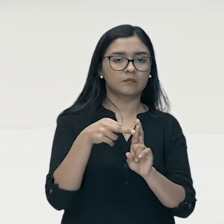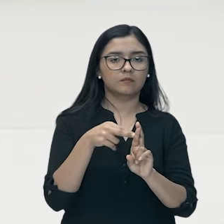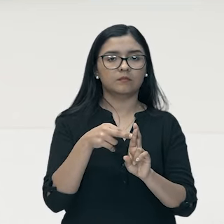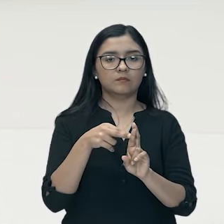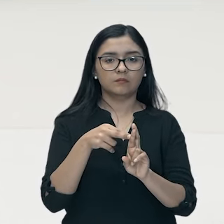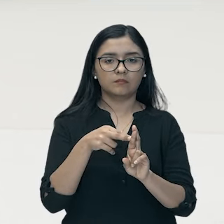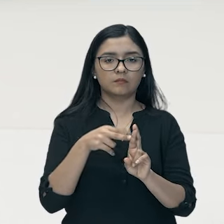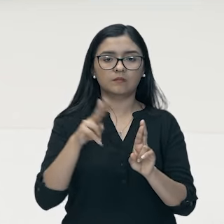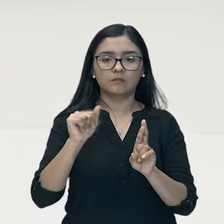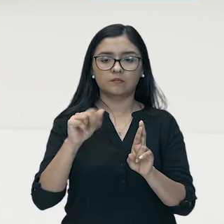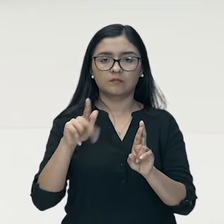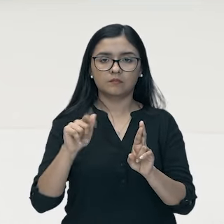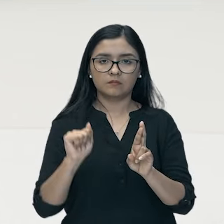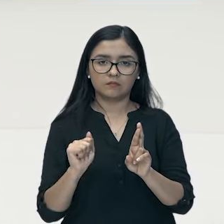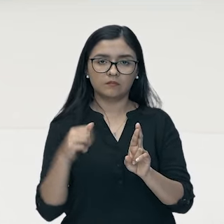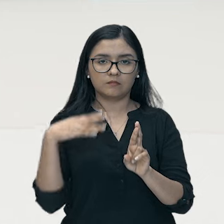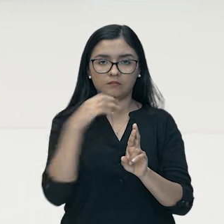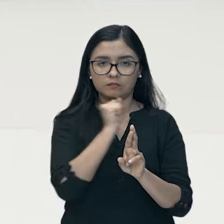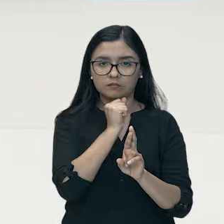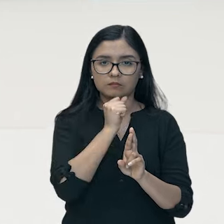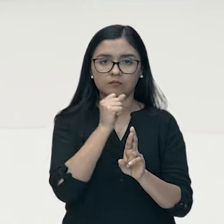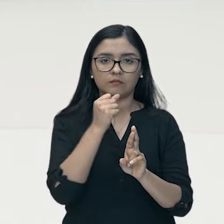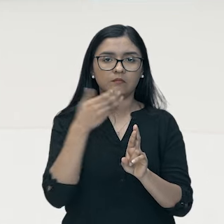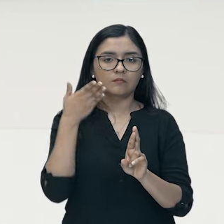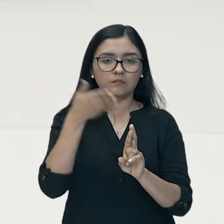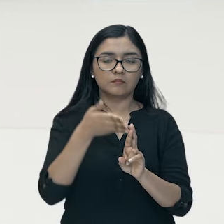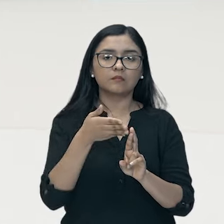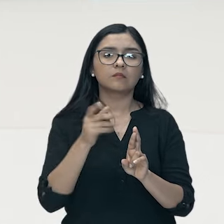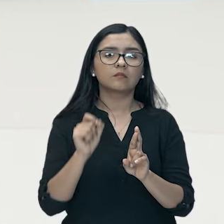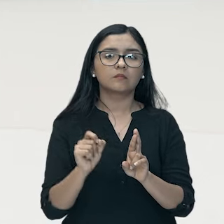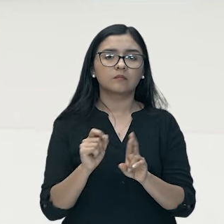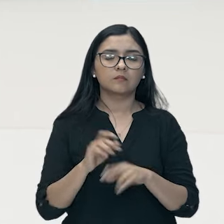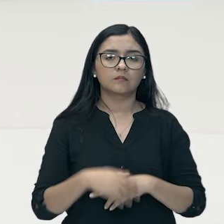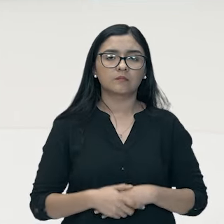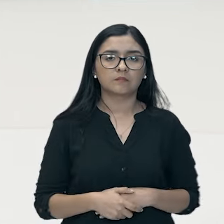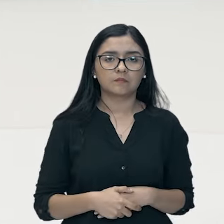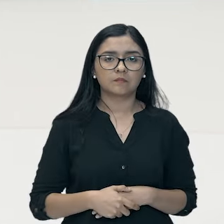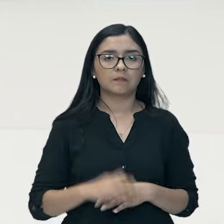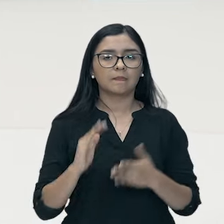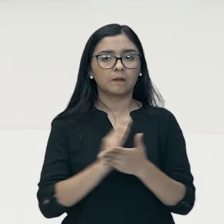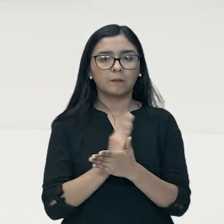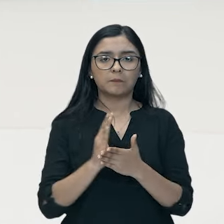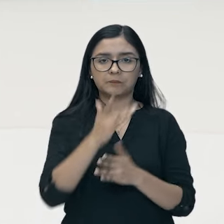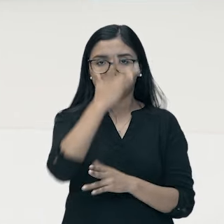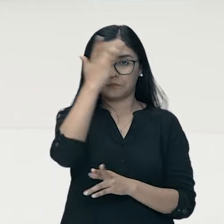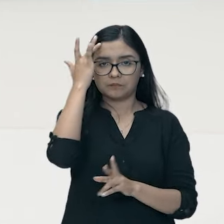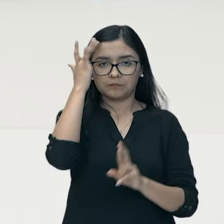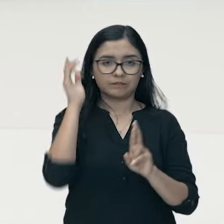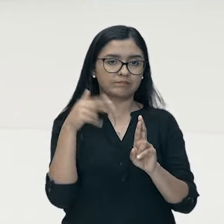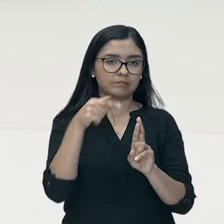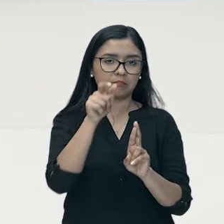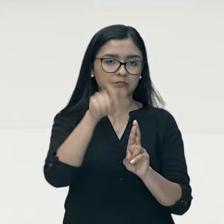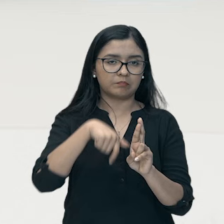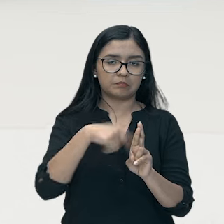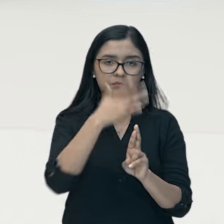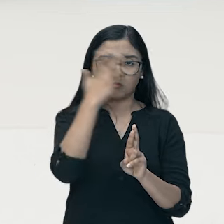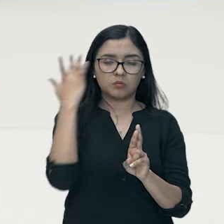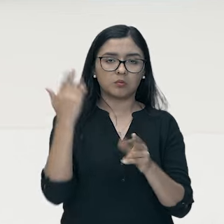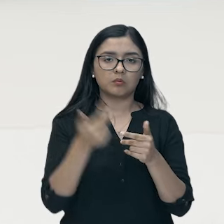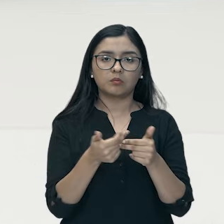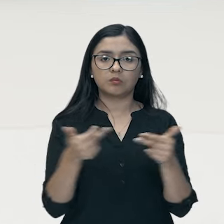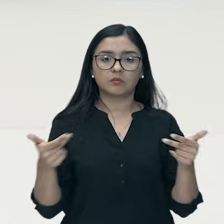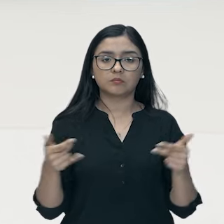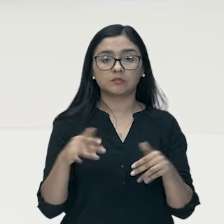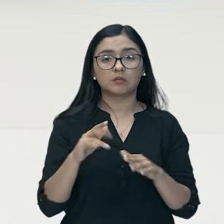vaga breve e indireta que se faz alguma pessoa ou coisa antes de eu mostrar o